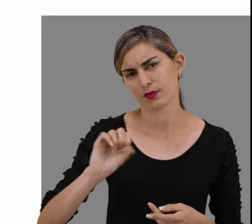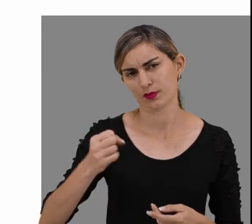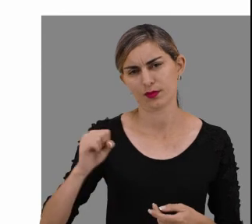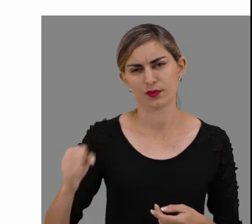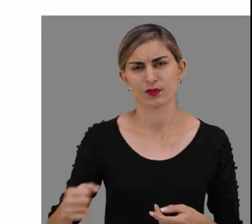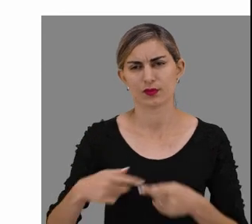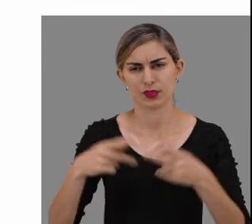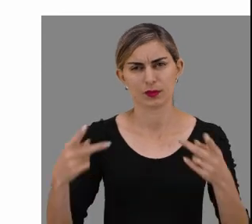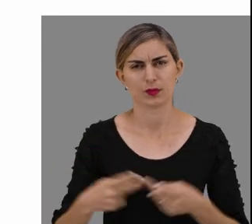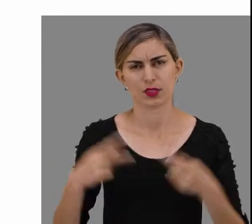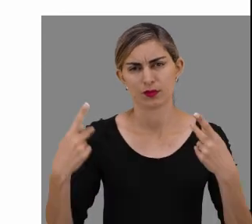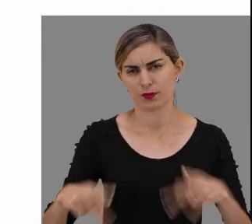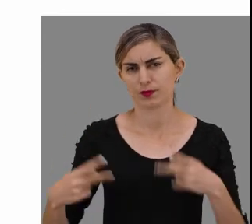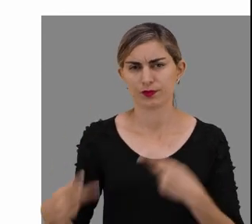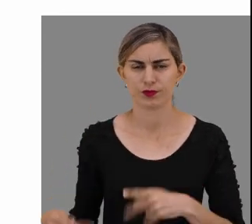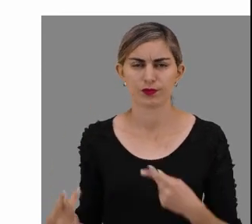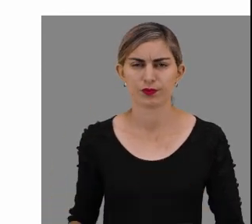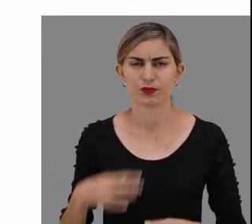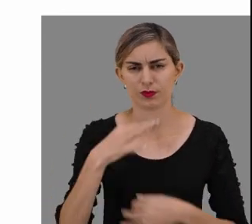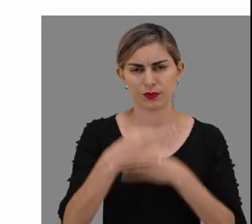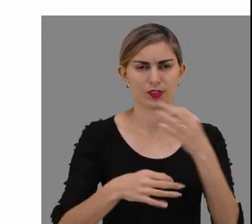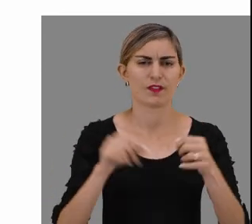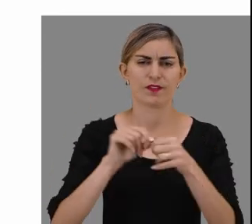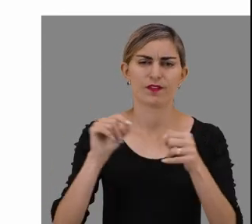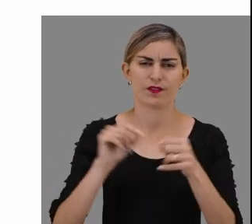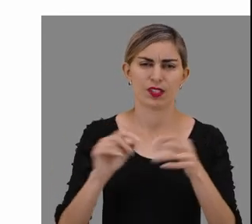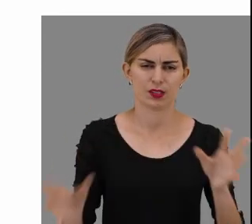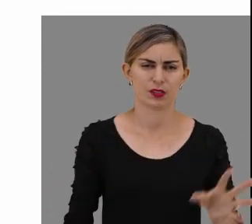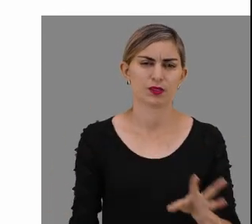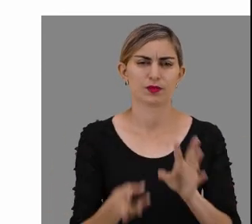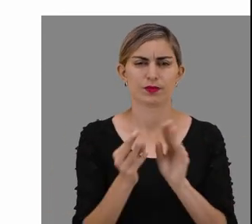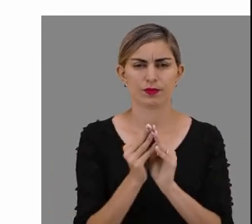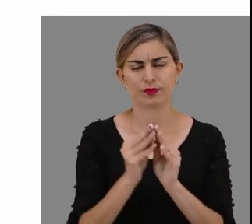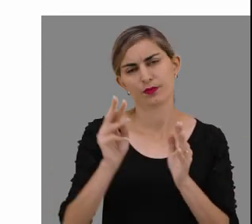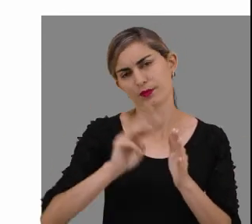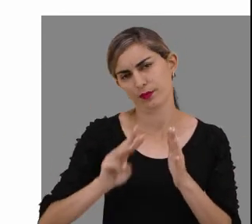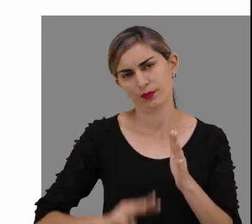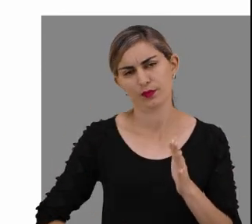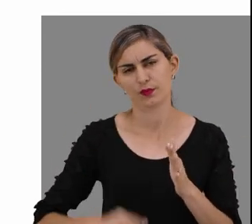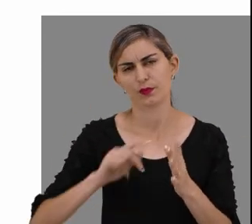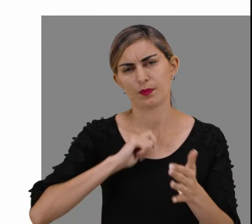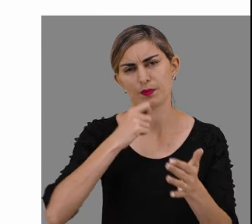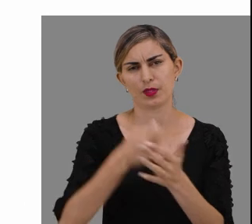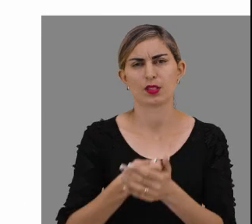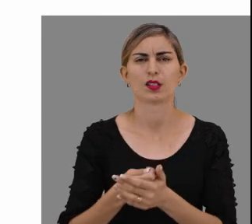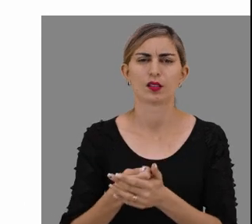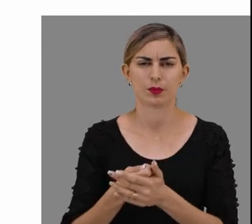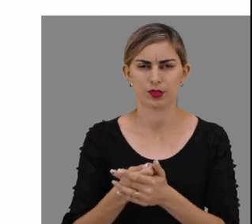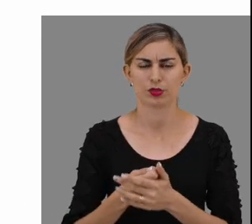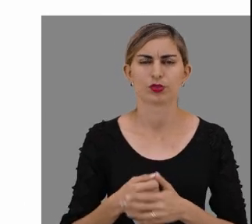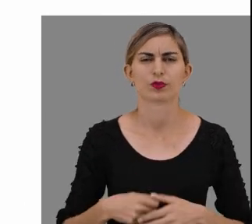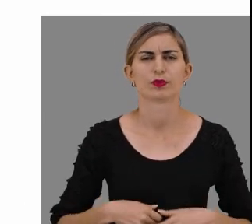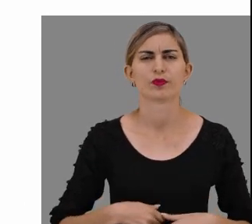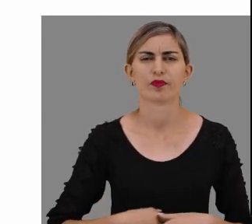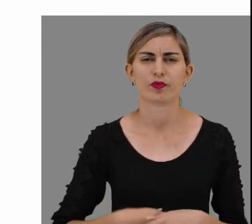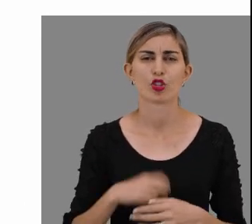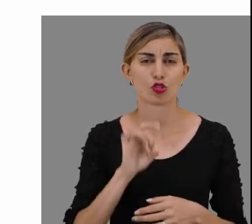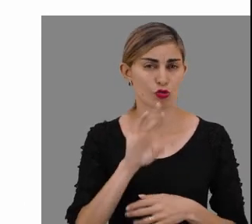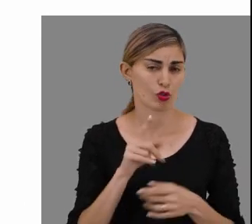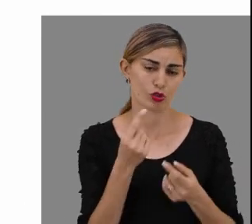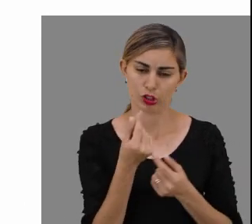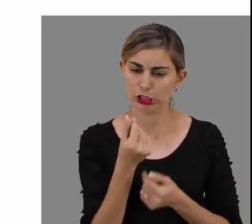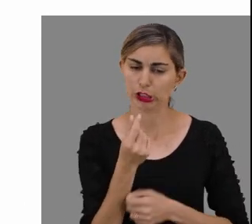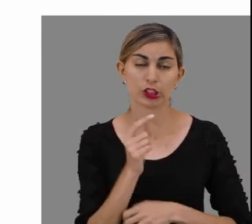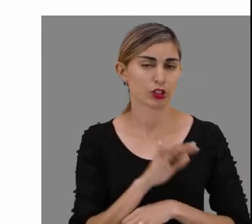a nossa classe prato promocional optou por fazer a implementação do método forma de pagamento desta